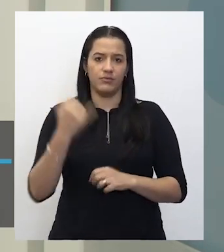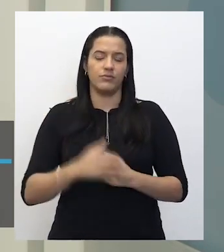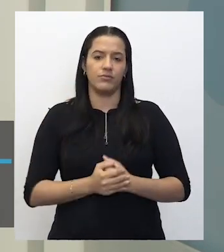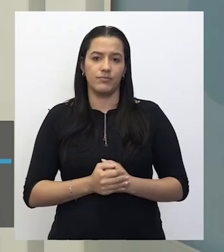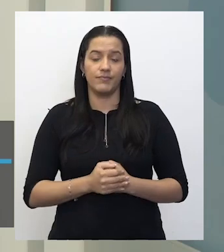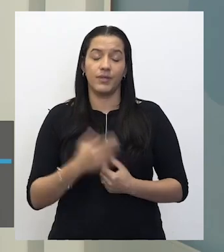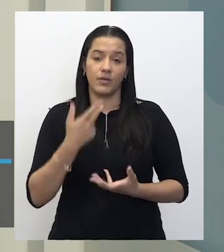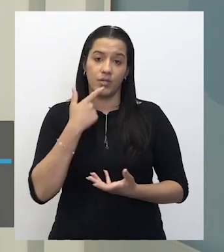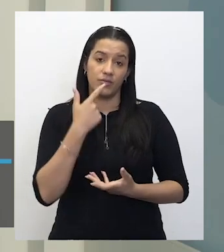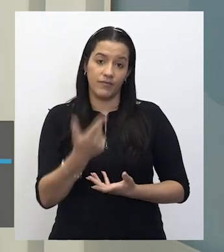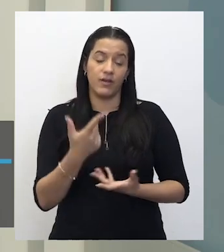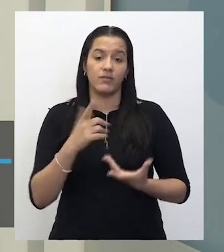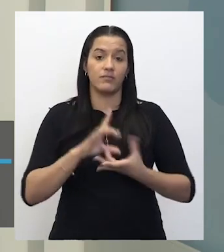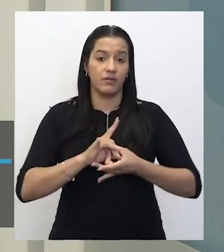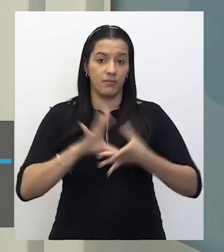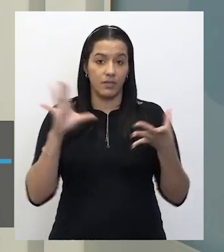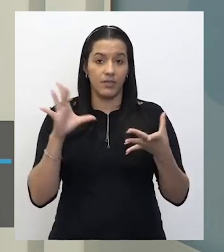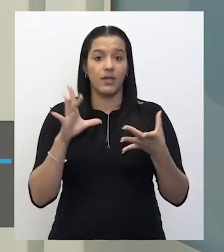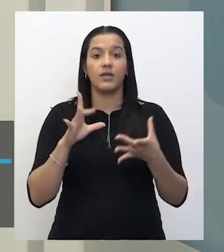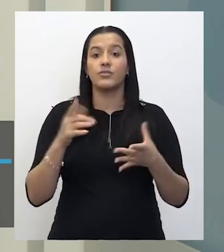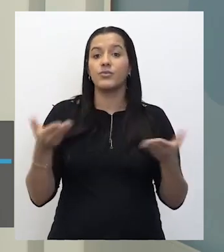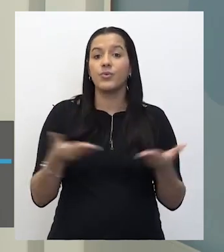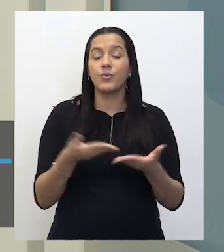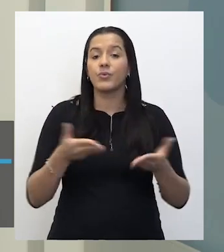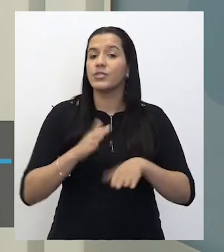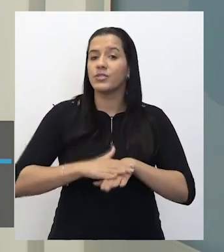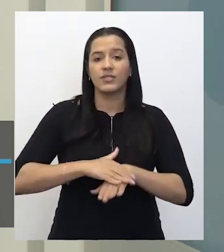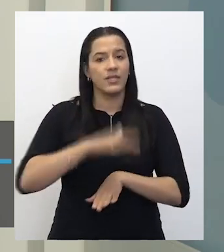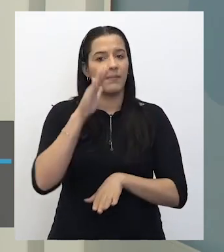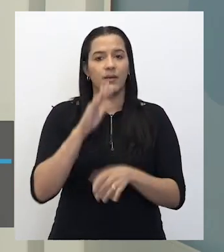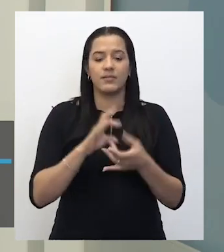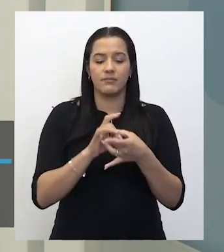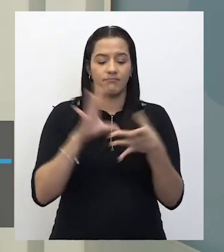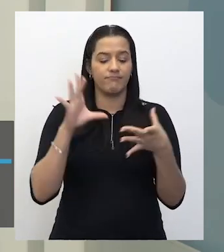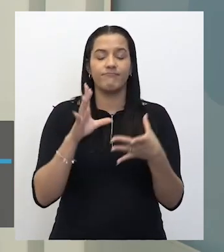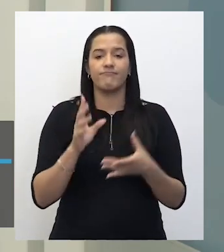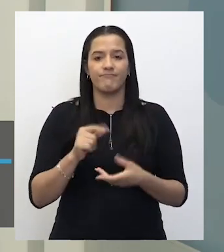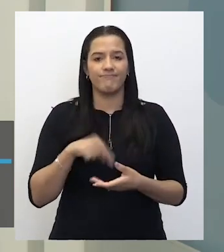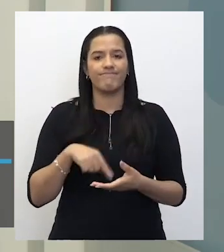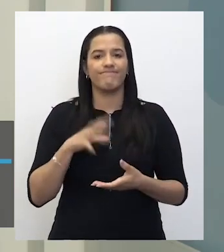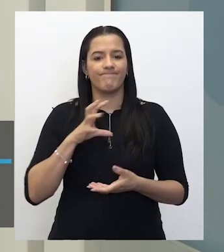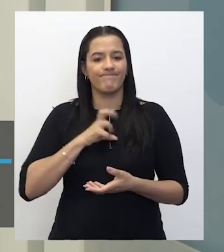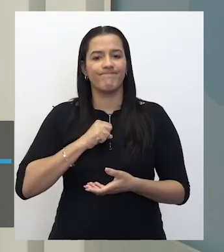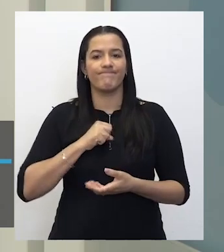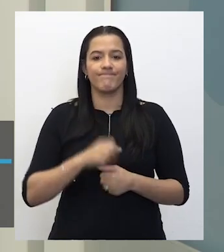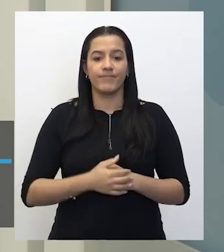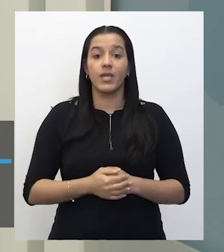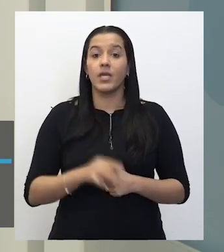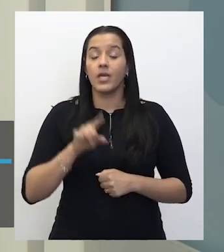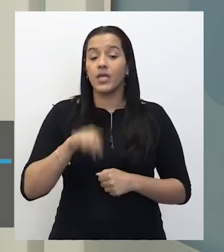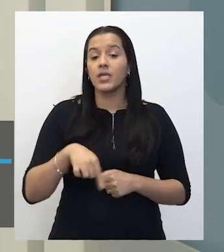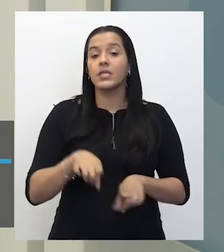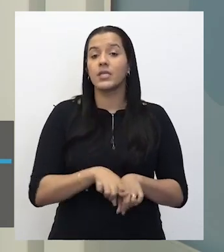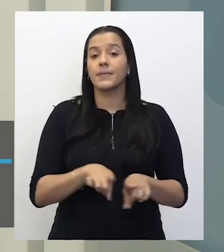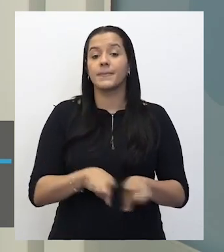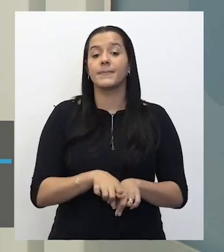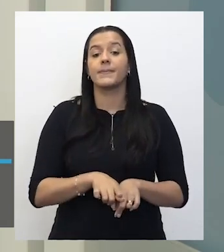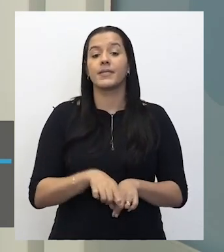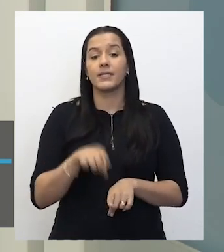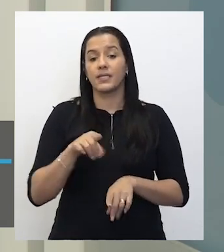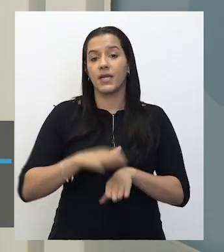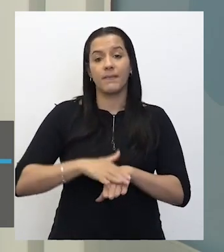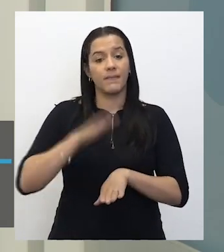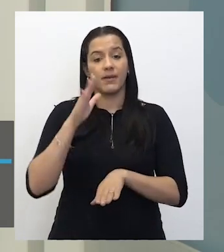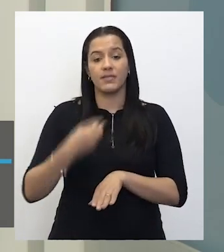da liberdade, né, e hoje a gente dá muito mais valor à liberdade. No meu caso, eu passei a dar mais valor à